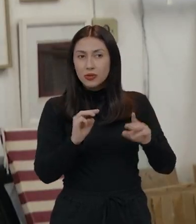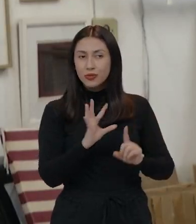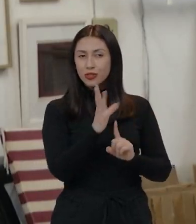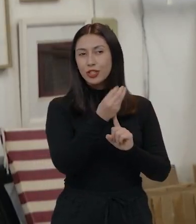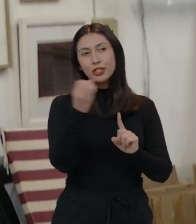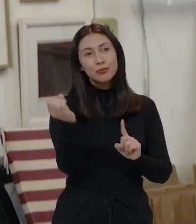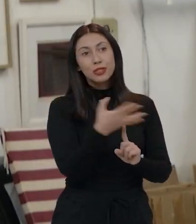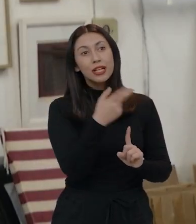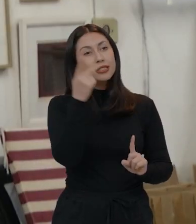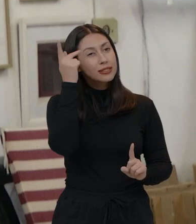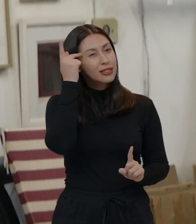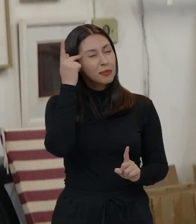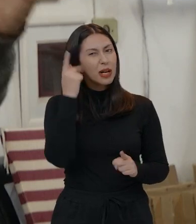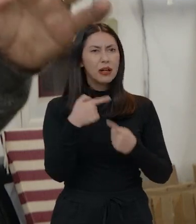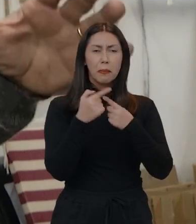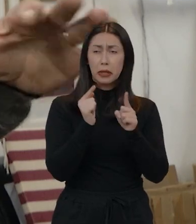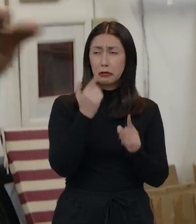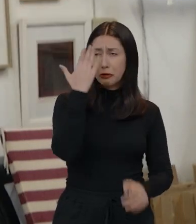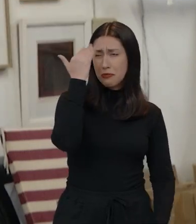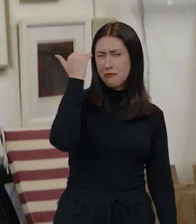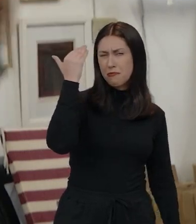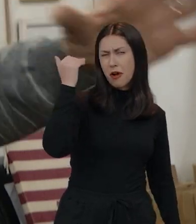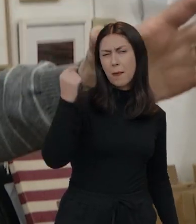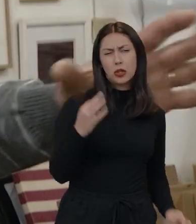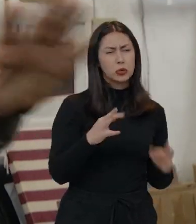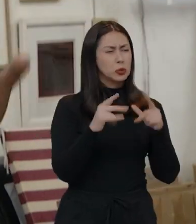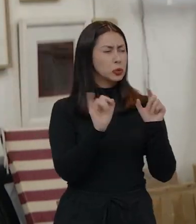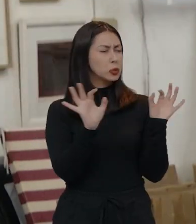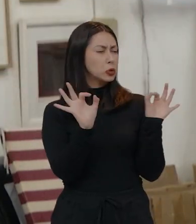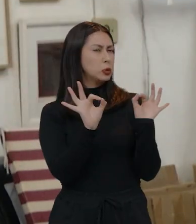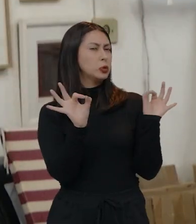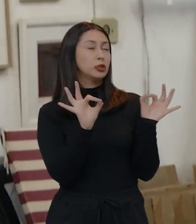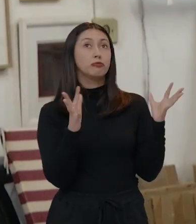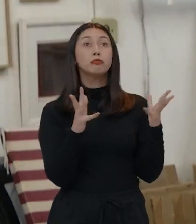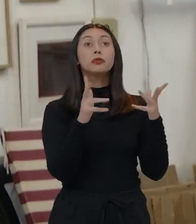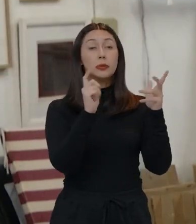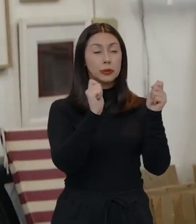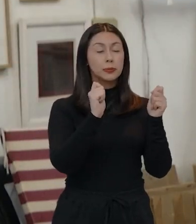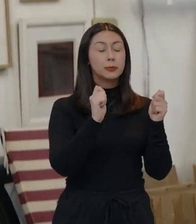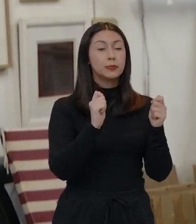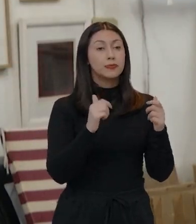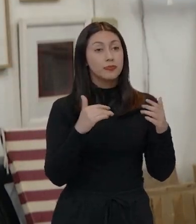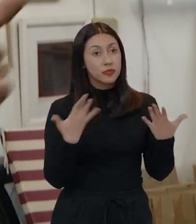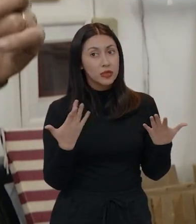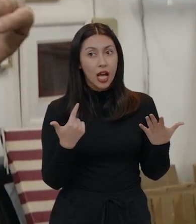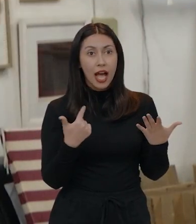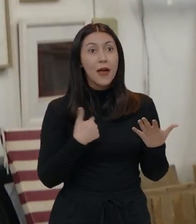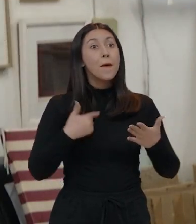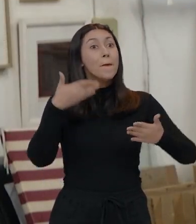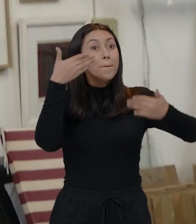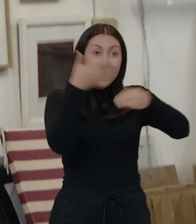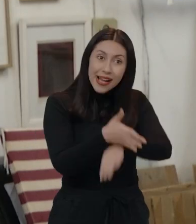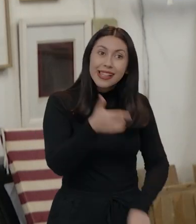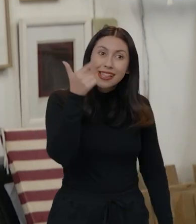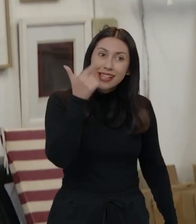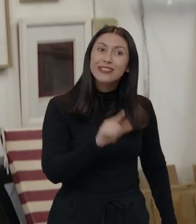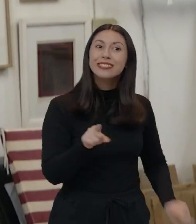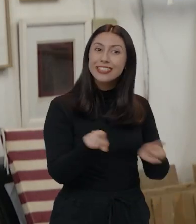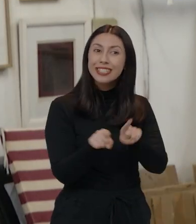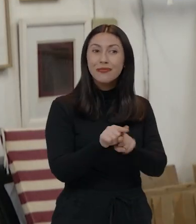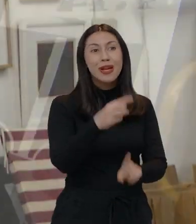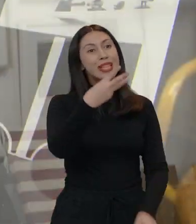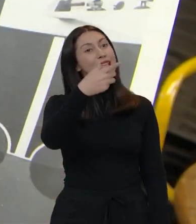Paulo. Uma coisa muito badalada, um catálogo tudo colorido, coisa maravilhosa. E aí eu, pum, entrei nesses